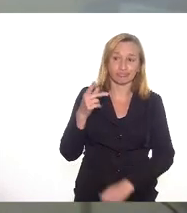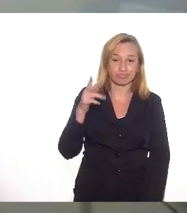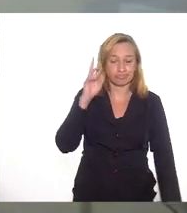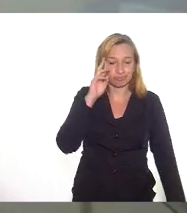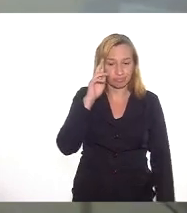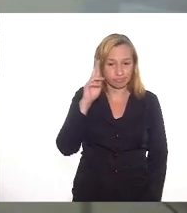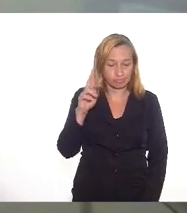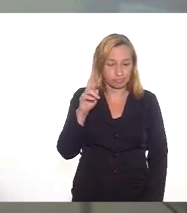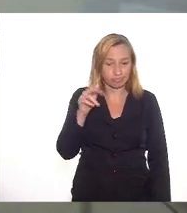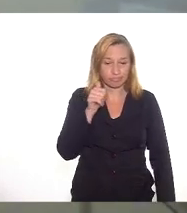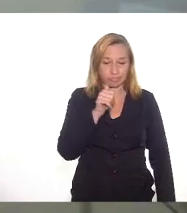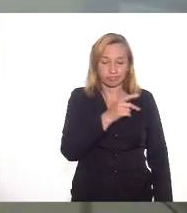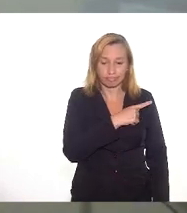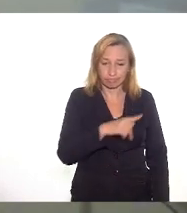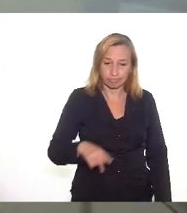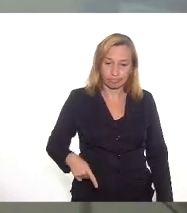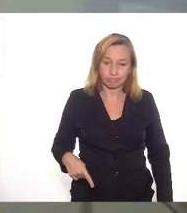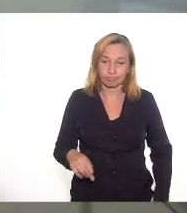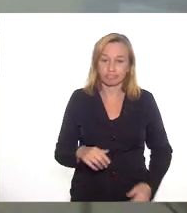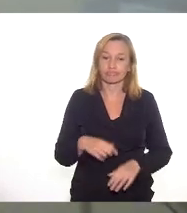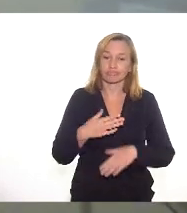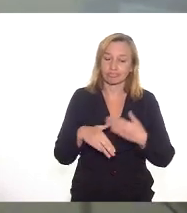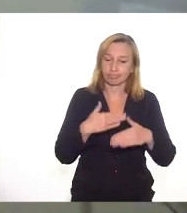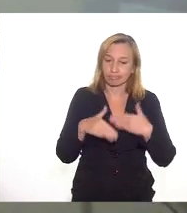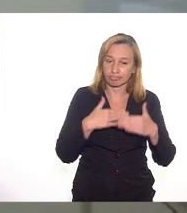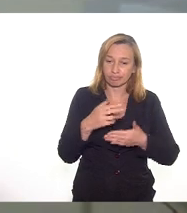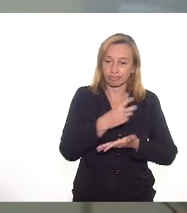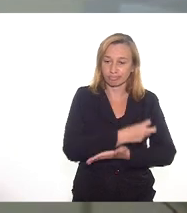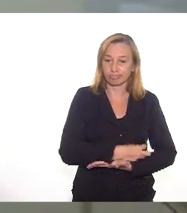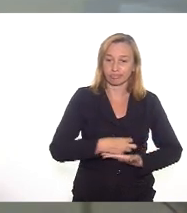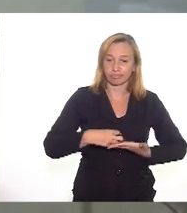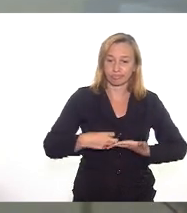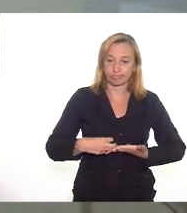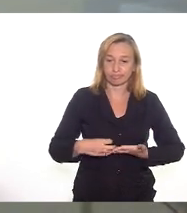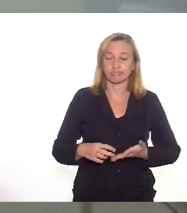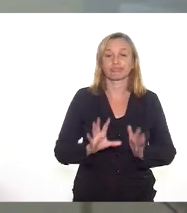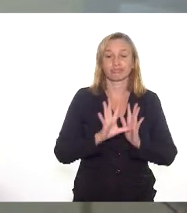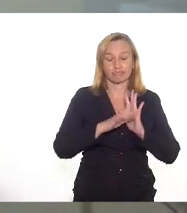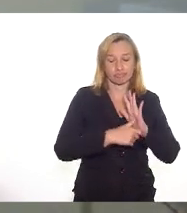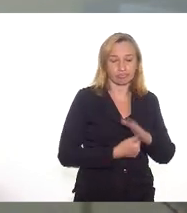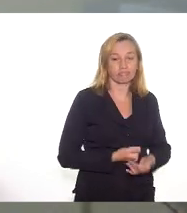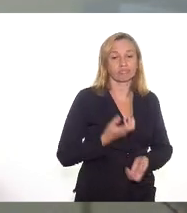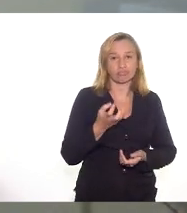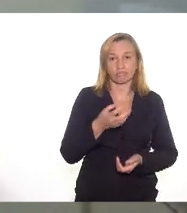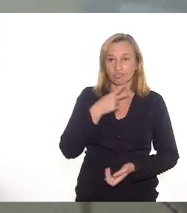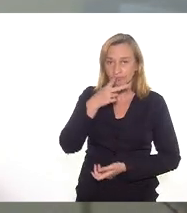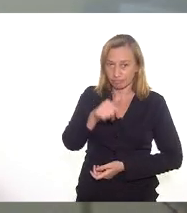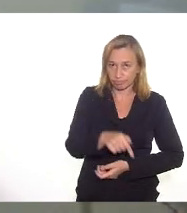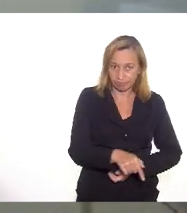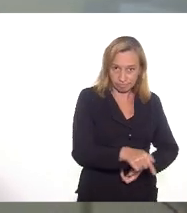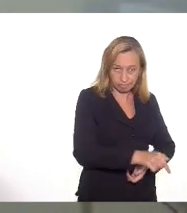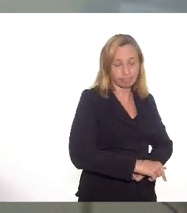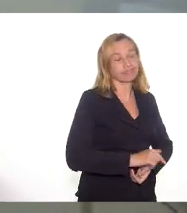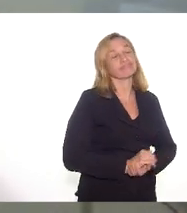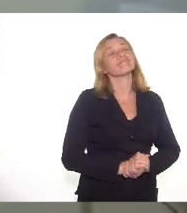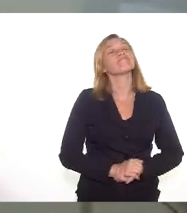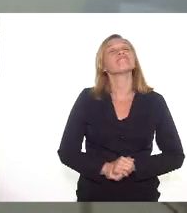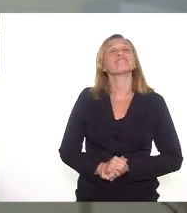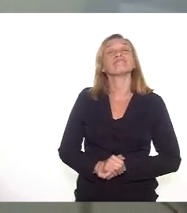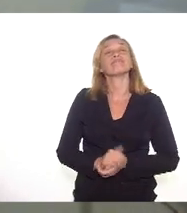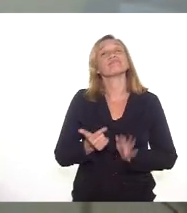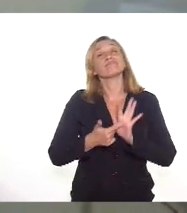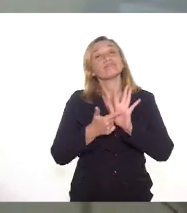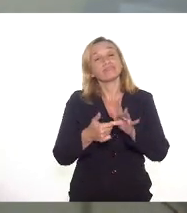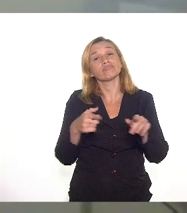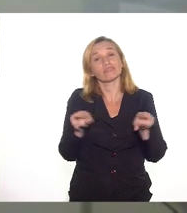e depois, durante todo o processo do impeachment. Então, eu queria trazer isso aqui a público para